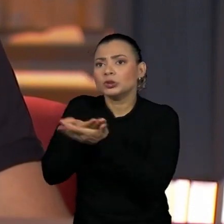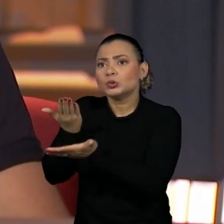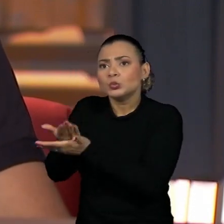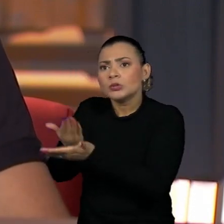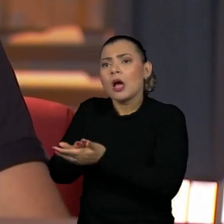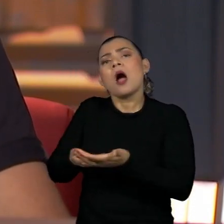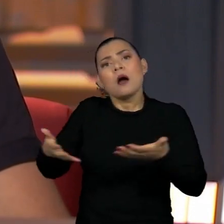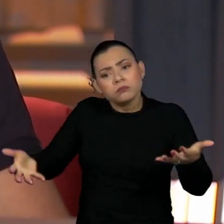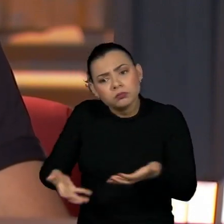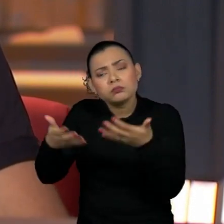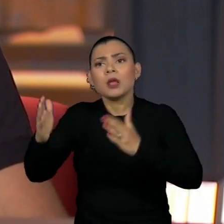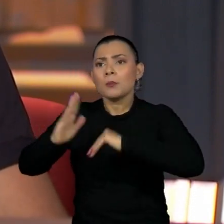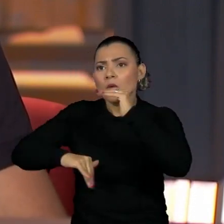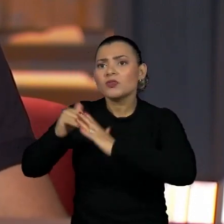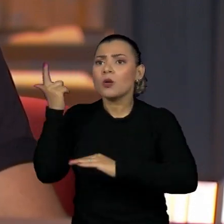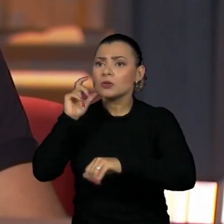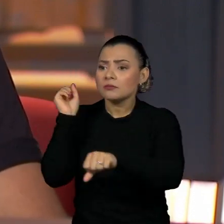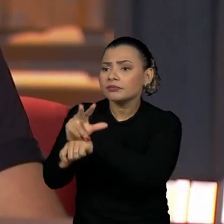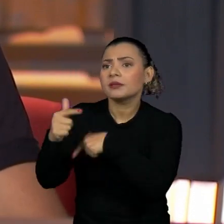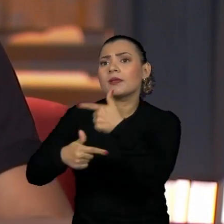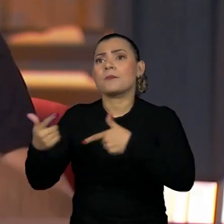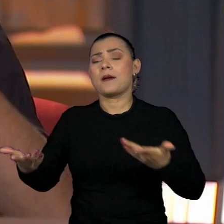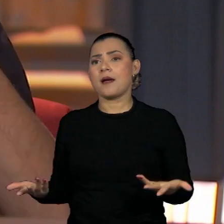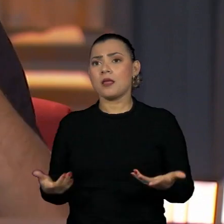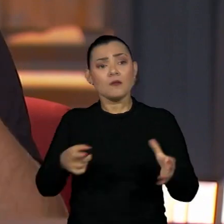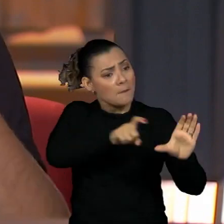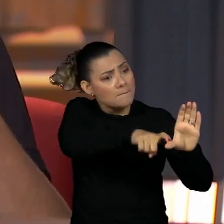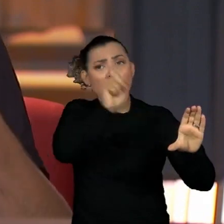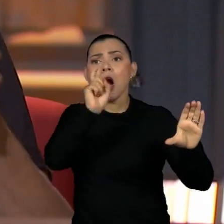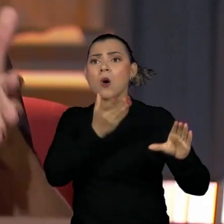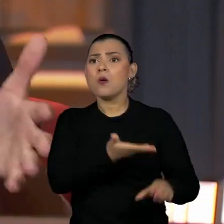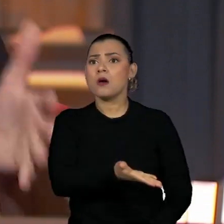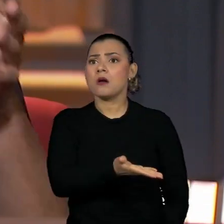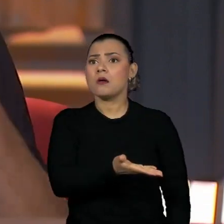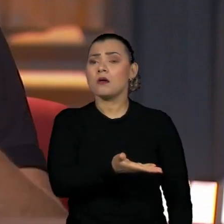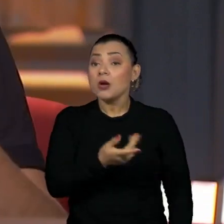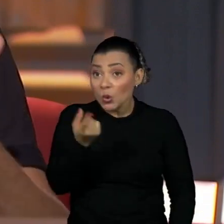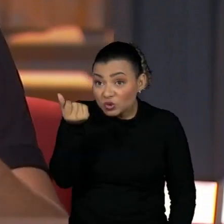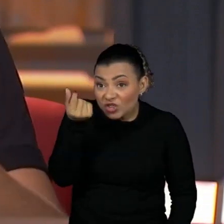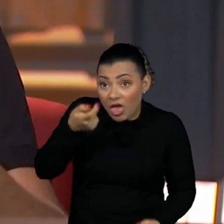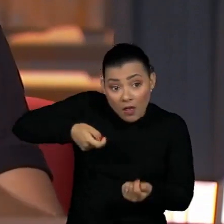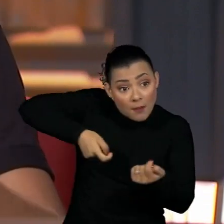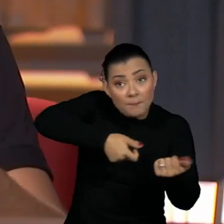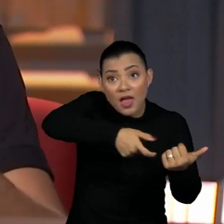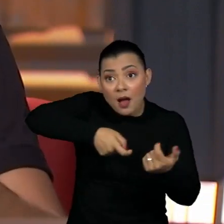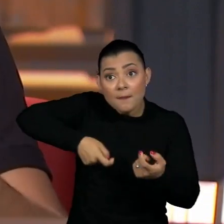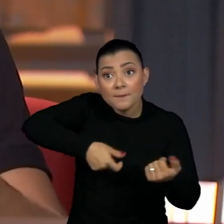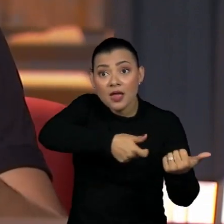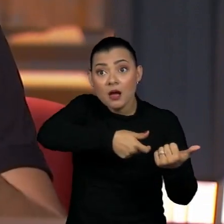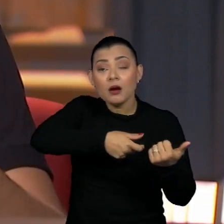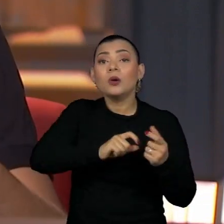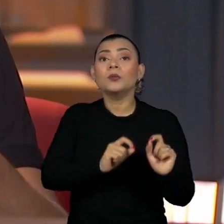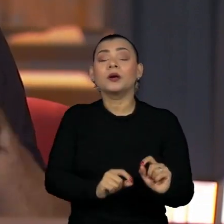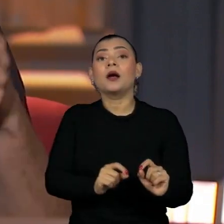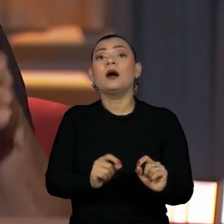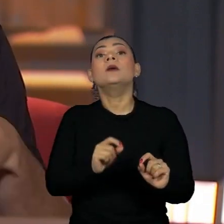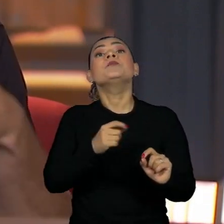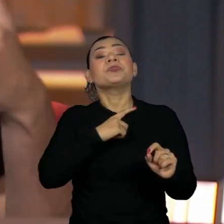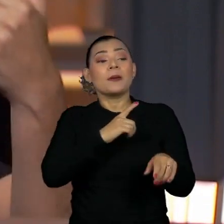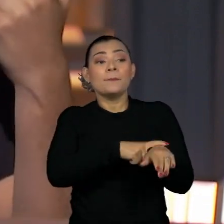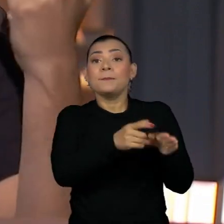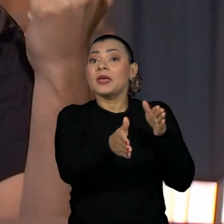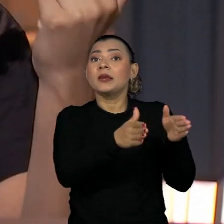se qualificar profissionalmente e arrumar um trabalho. A ponto de que esse dinheiro, antes disponibilizado para ela, seja